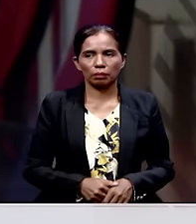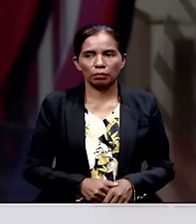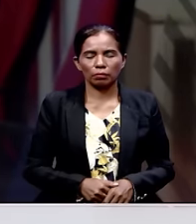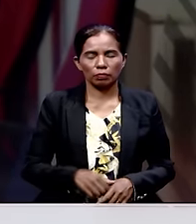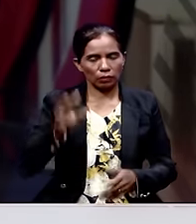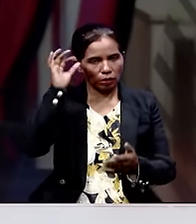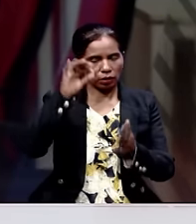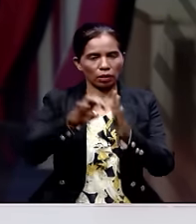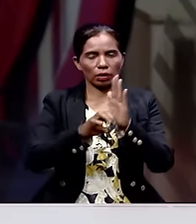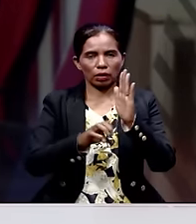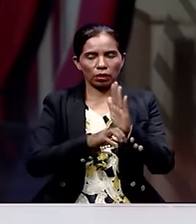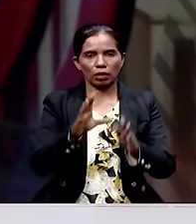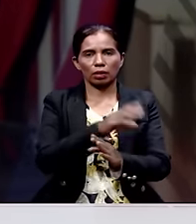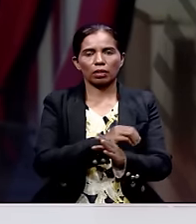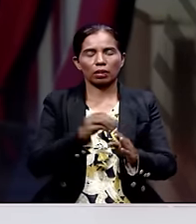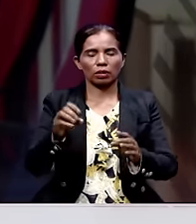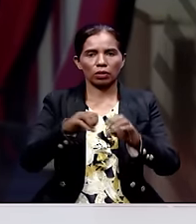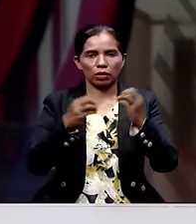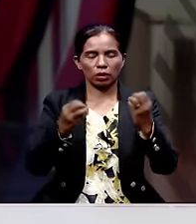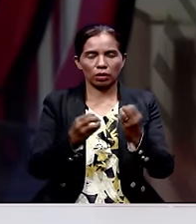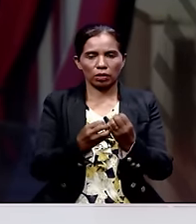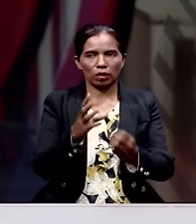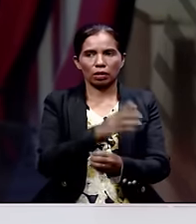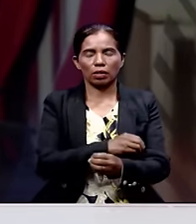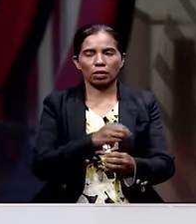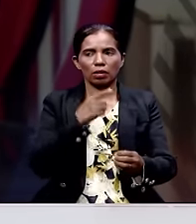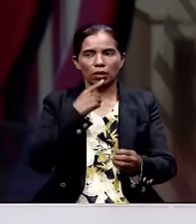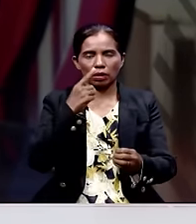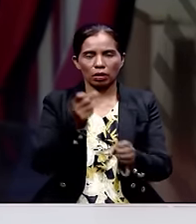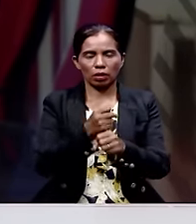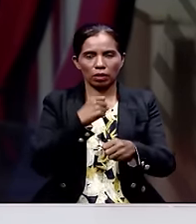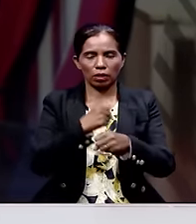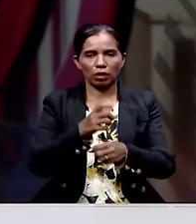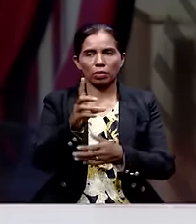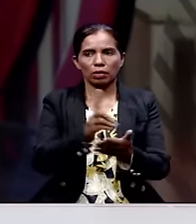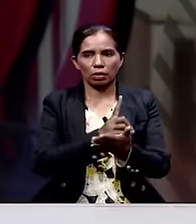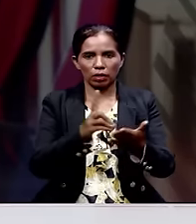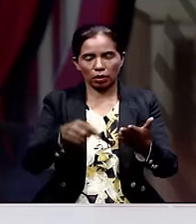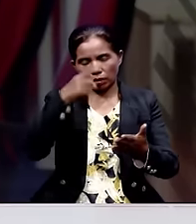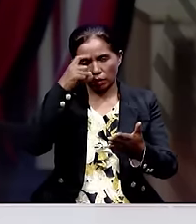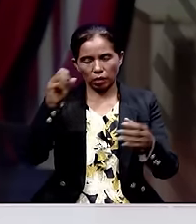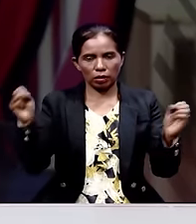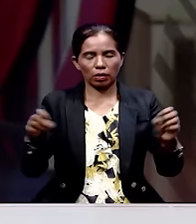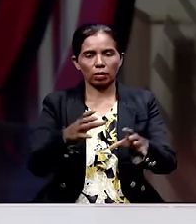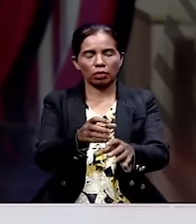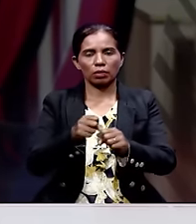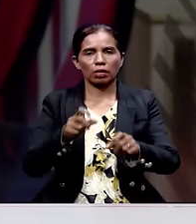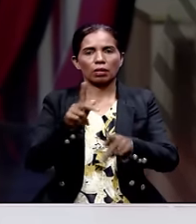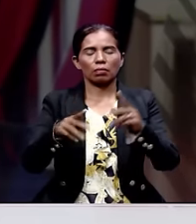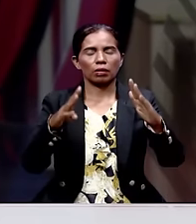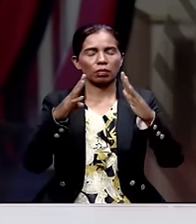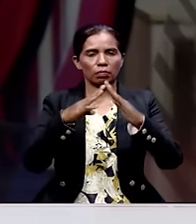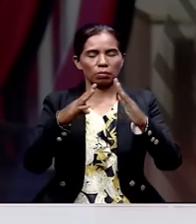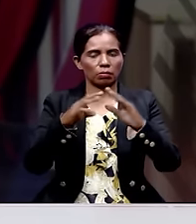Secretário de Estado do Assunto Toponímia na Organização Urbana, halo discriminação tamba sobre comunidade ne uma